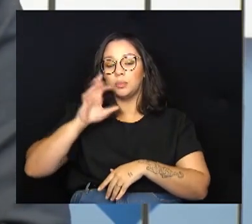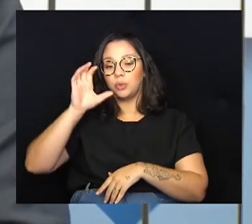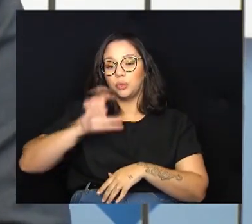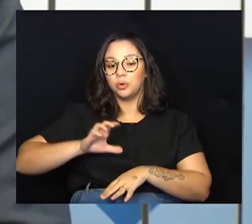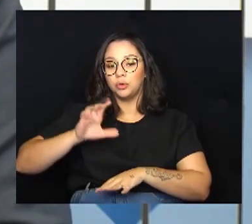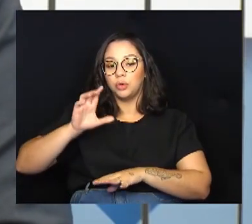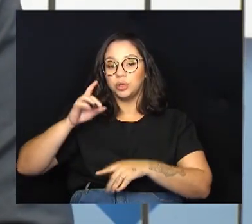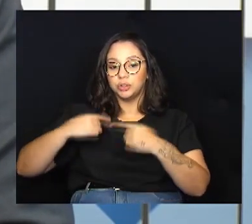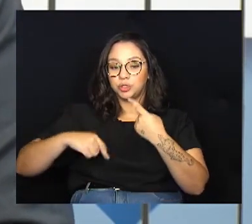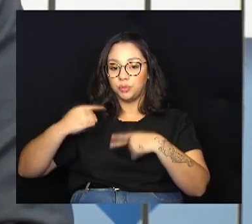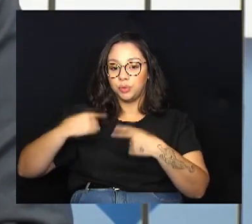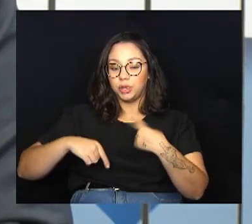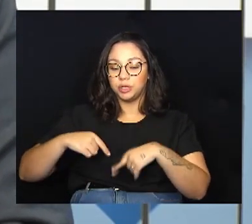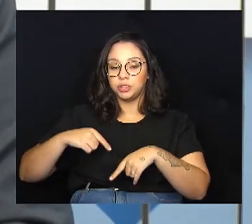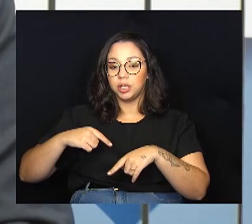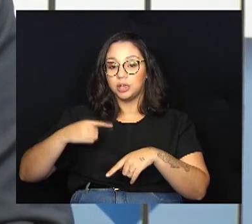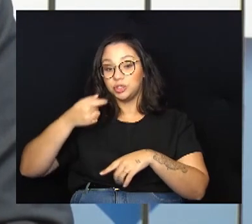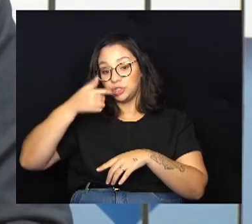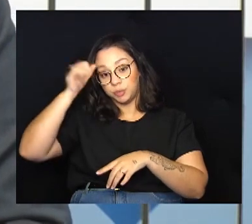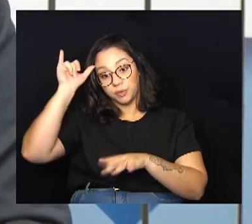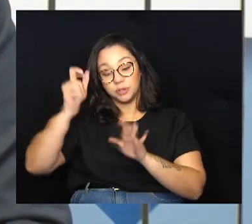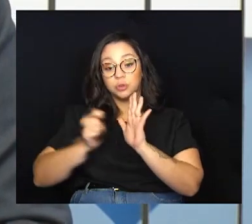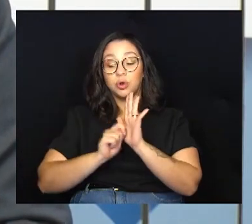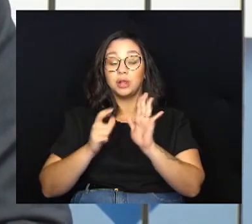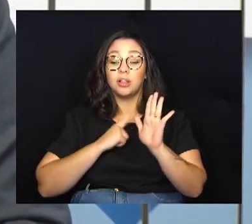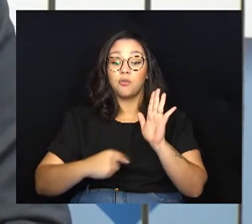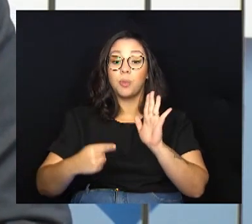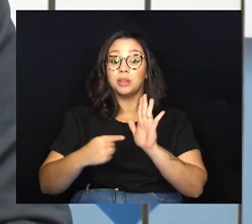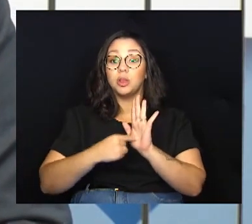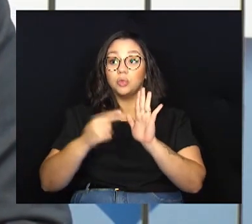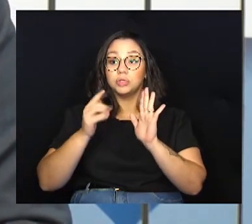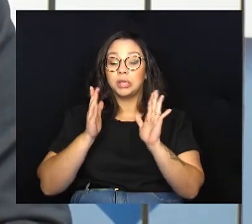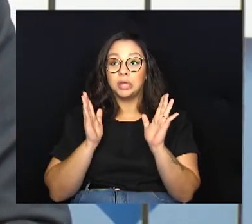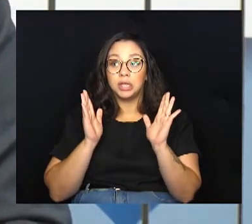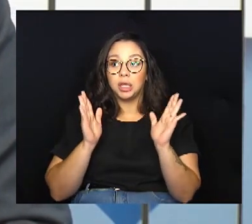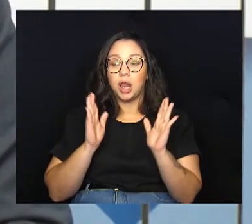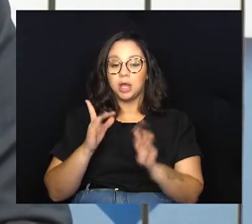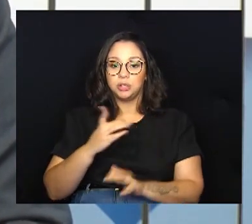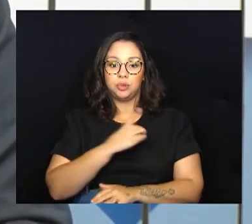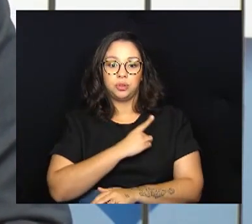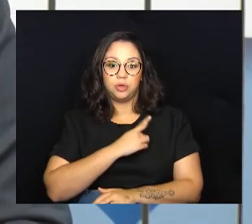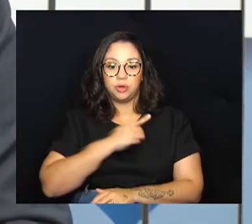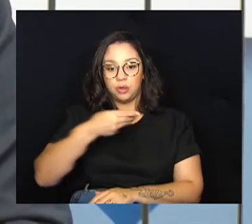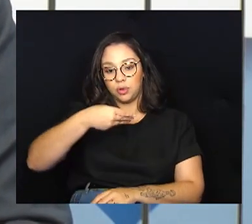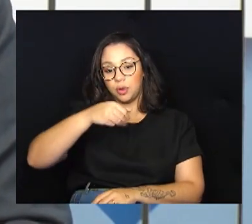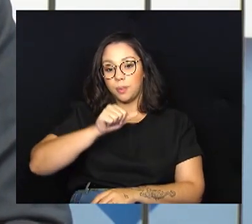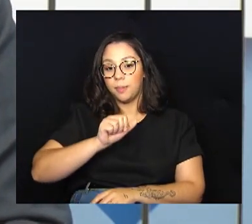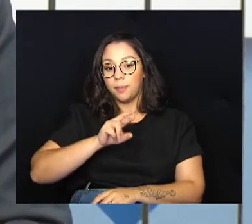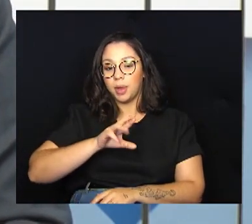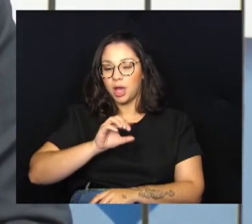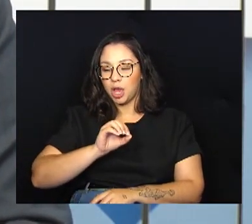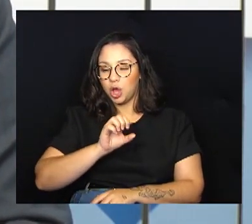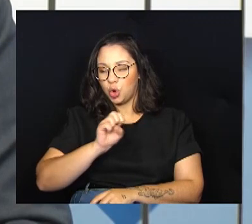dessas estratégias. Hoje, qual é a perspectiva de que Campinas tenha,